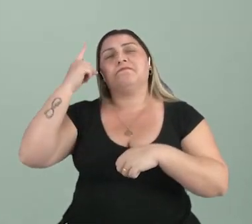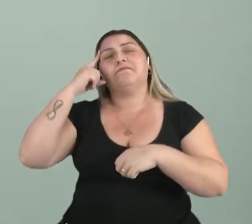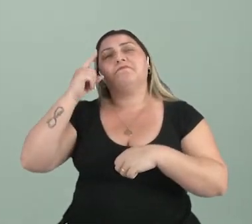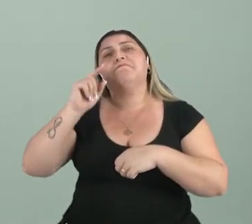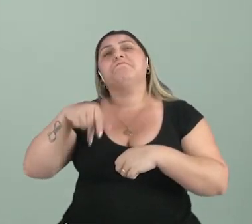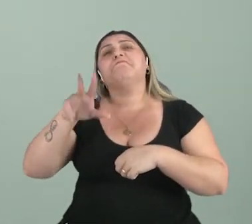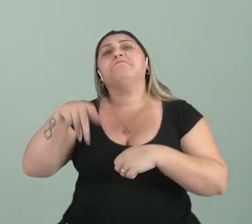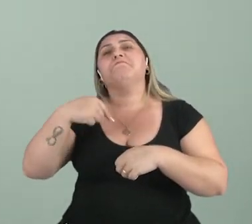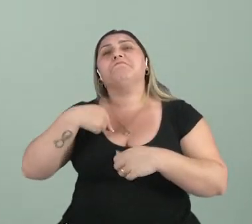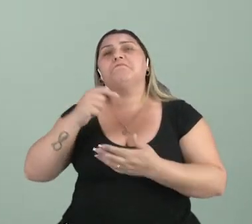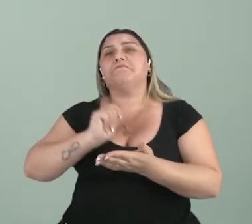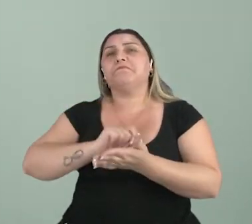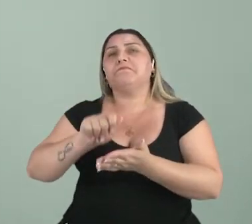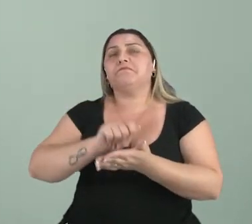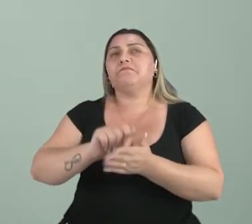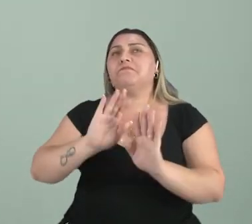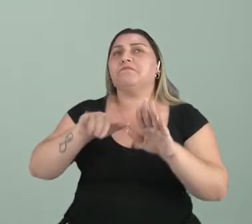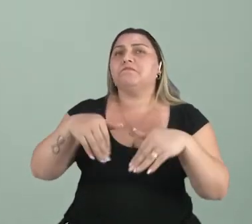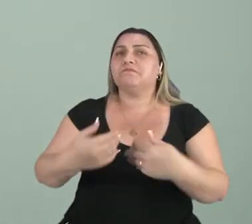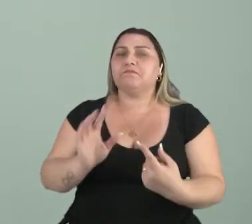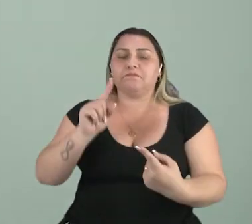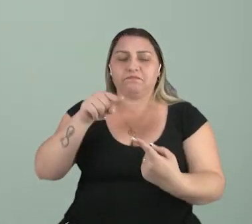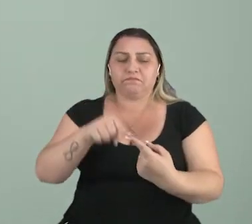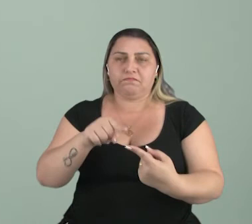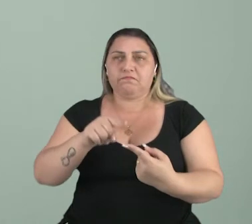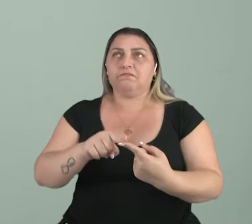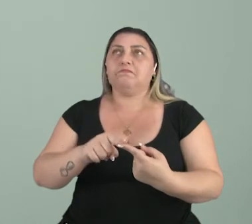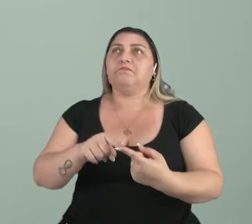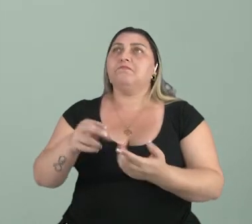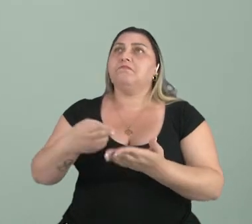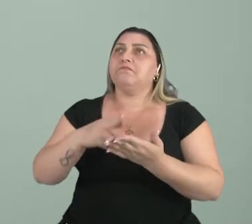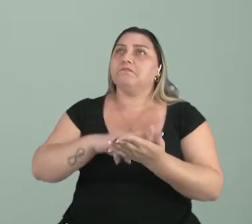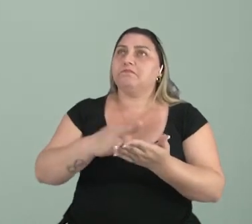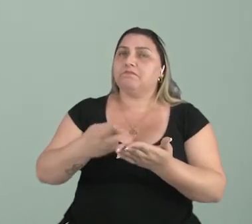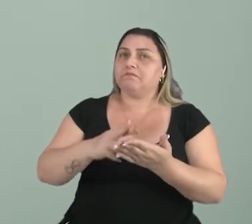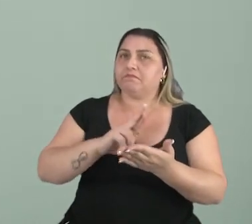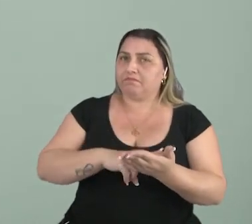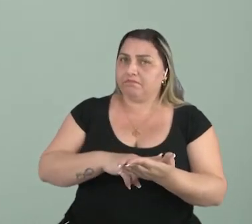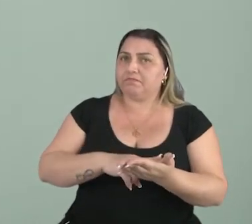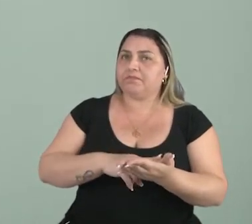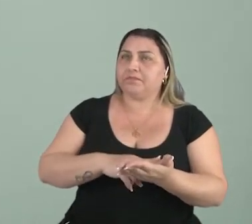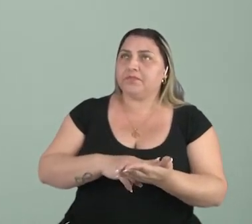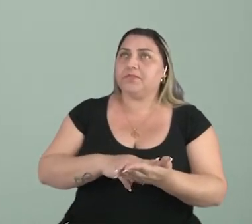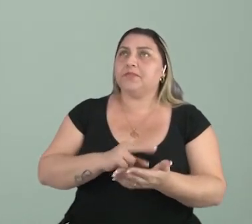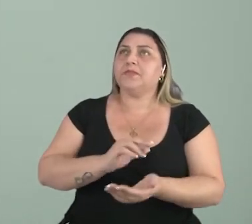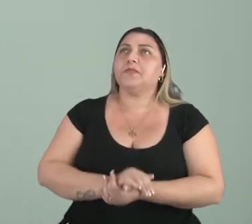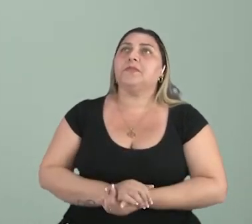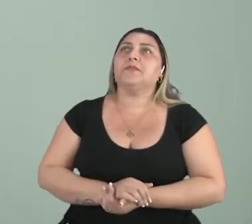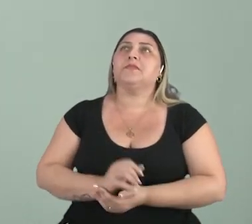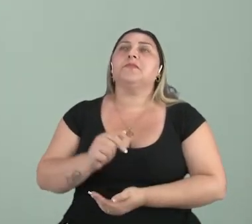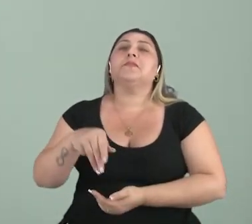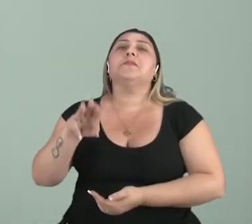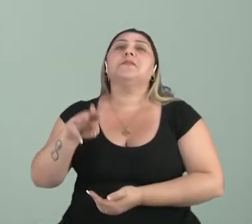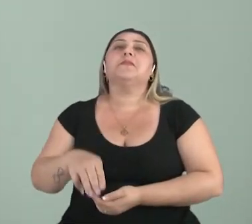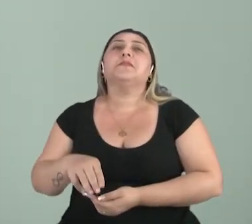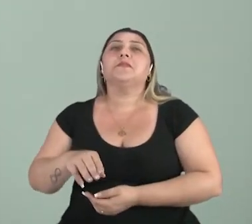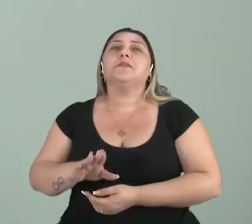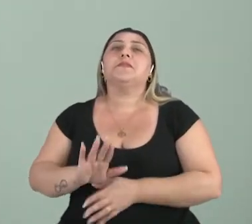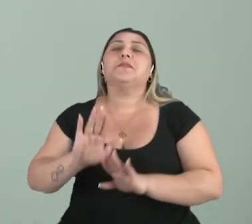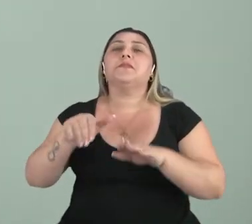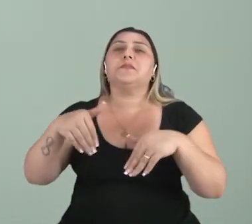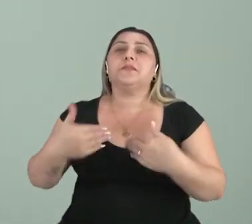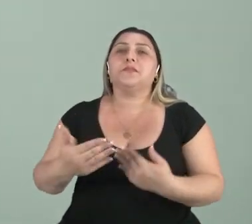isso. Para quem eu estou escrevendo? Qual é o meu público-alvo? A minha revista. Pensar como revista, né? Qual é